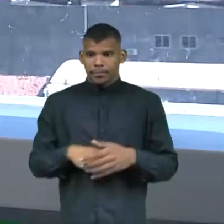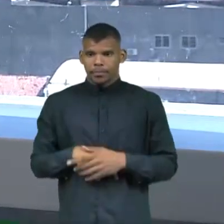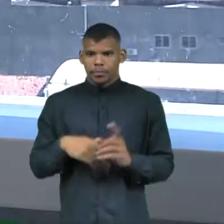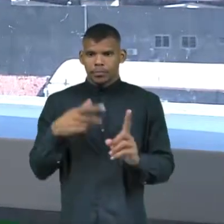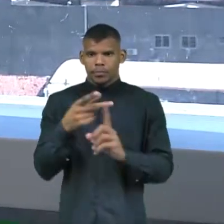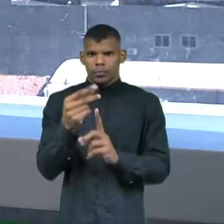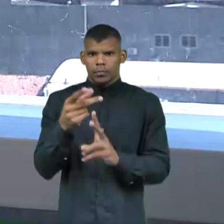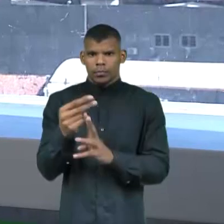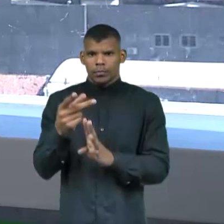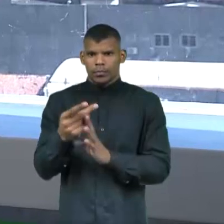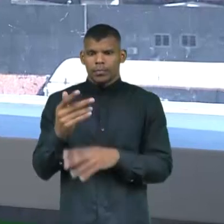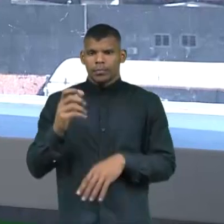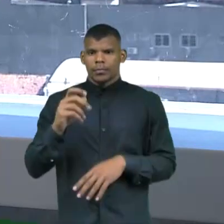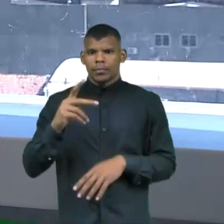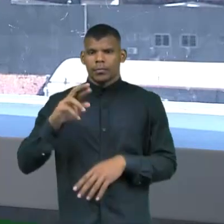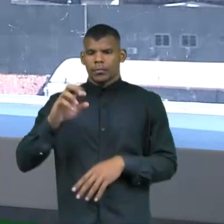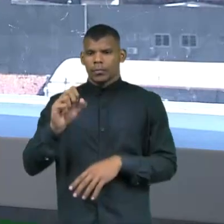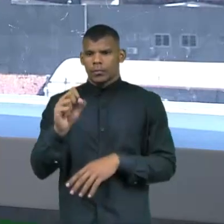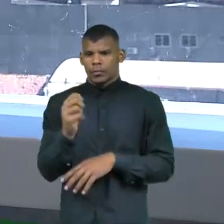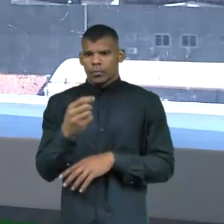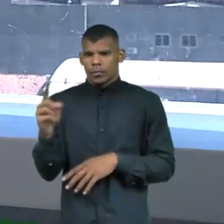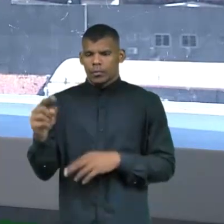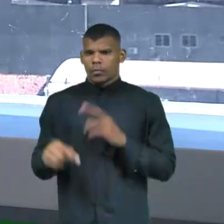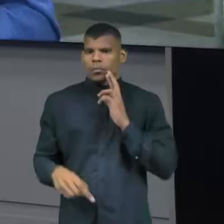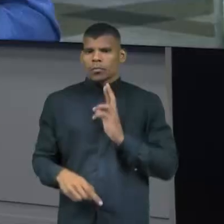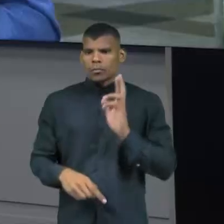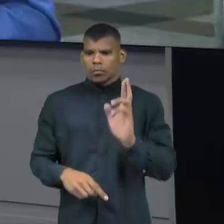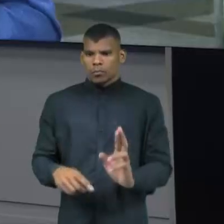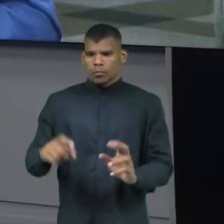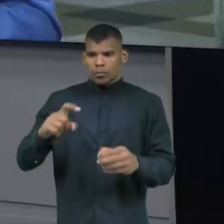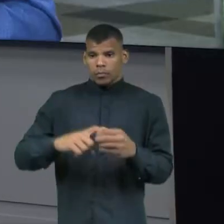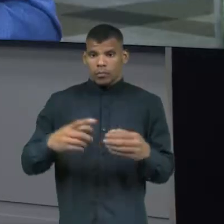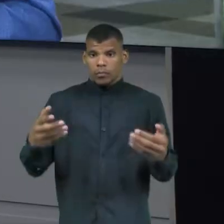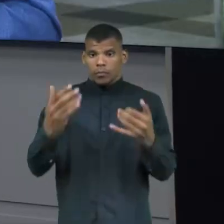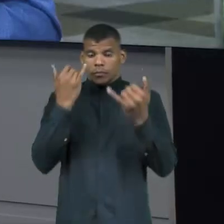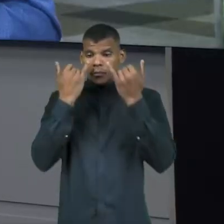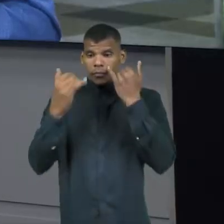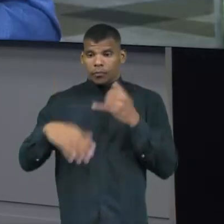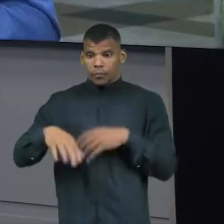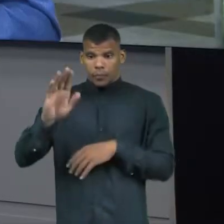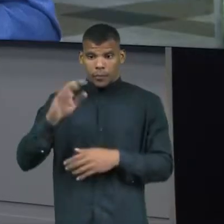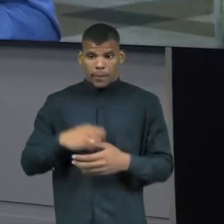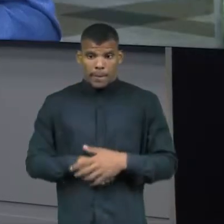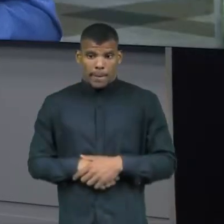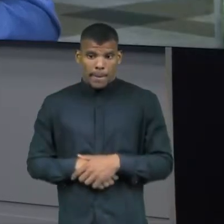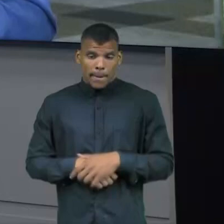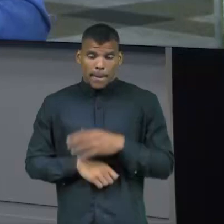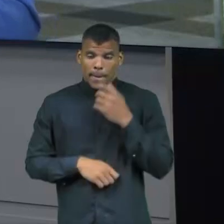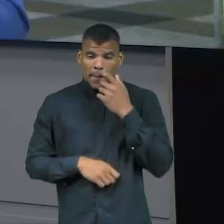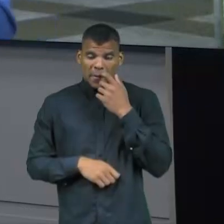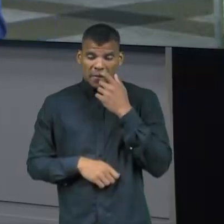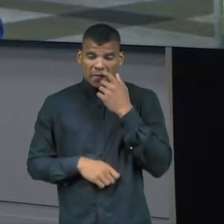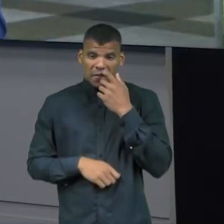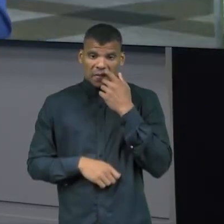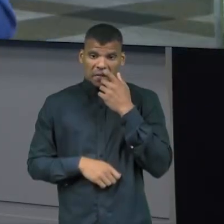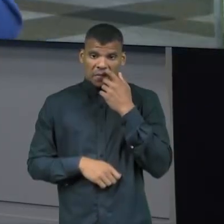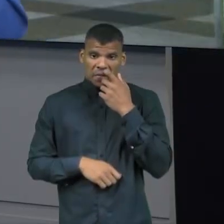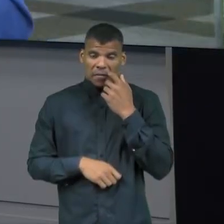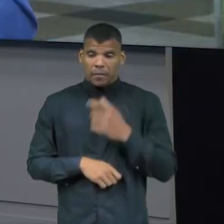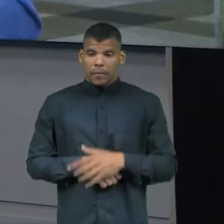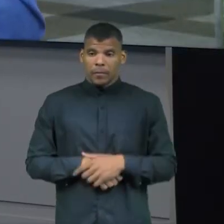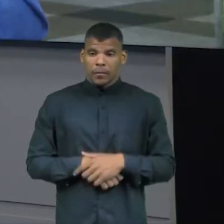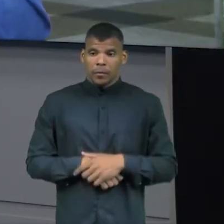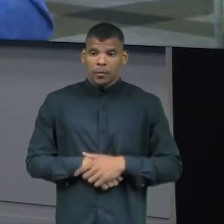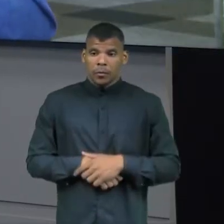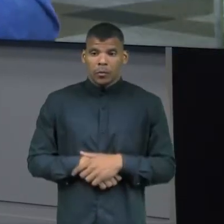das opressões. Renato Abreu volta agora com mais informações. É com você, Renato. Ok, Cibele, agora há pouco a